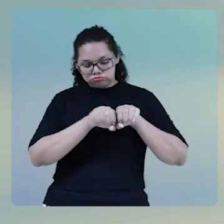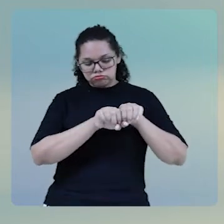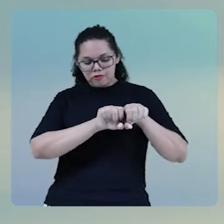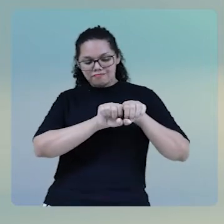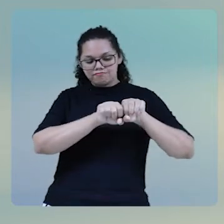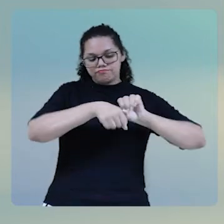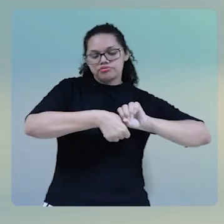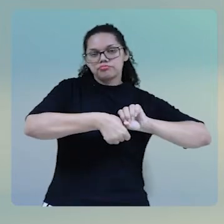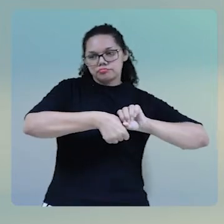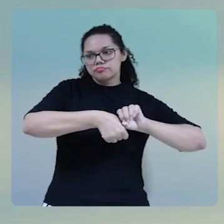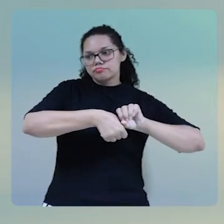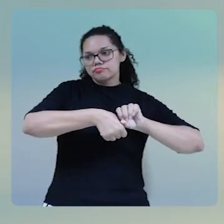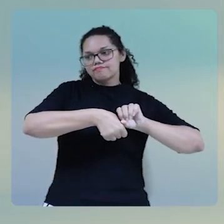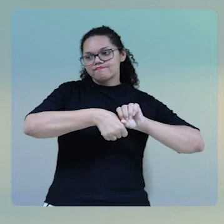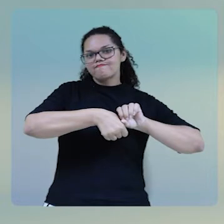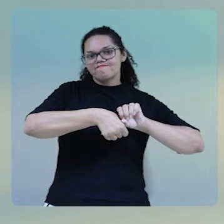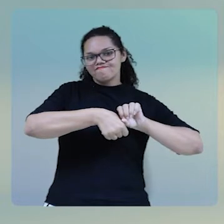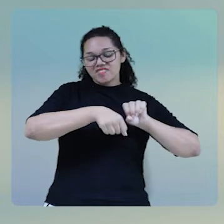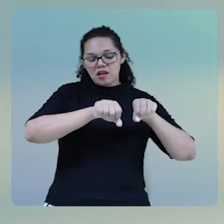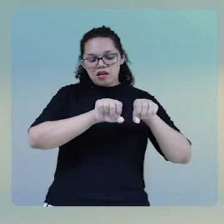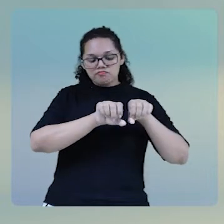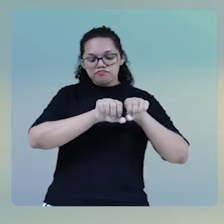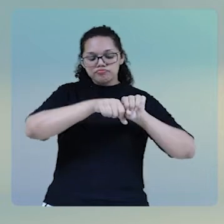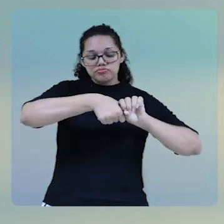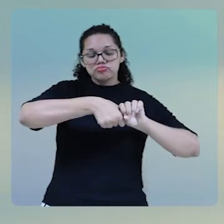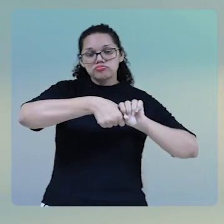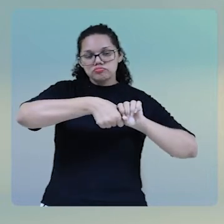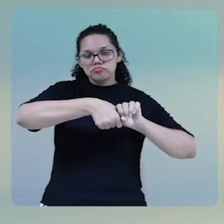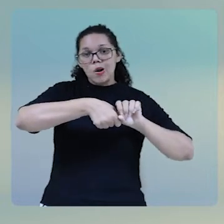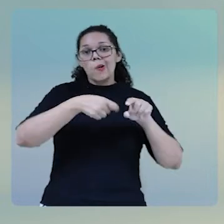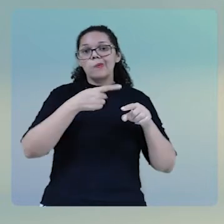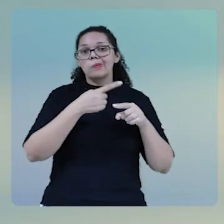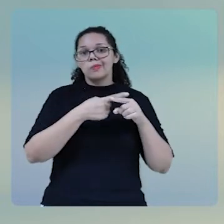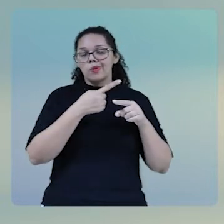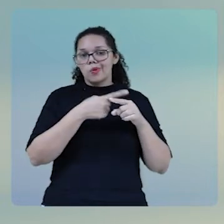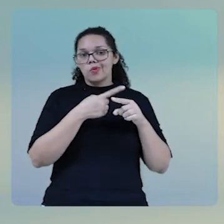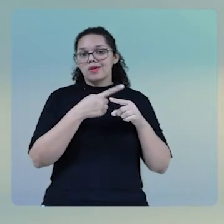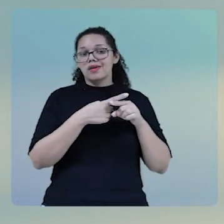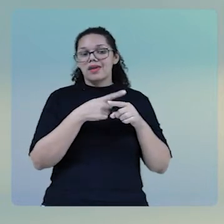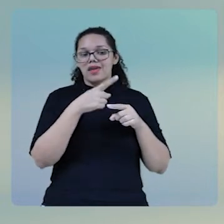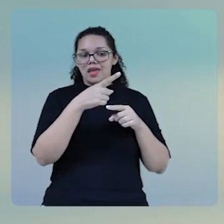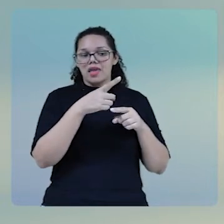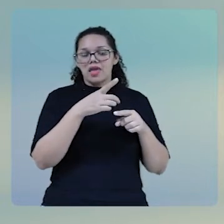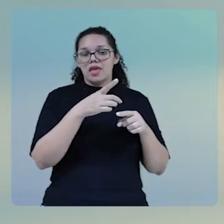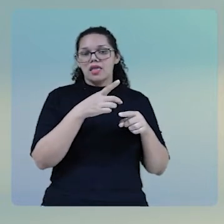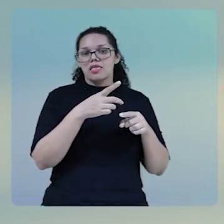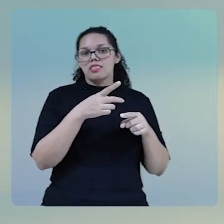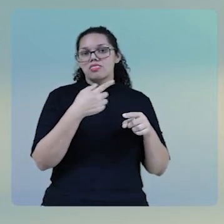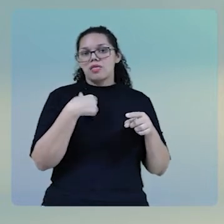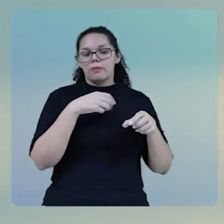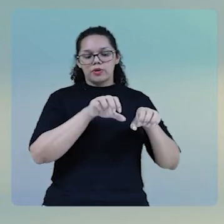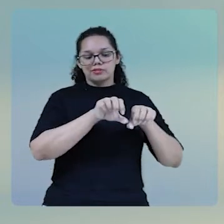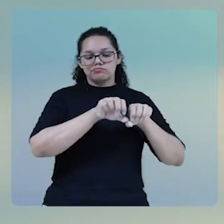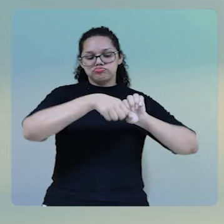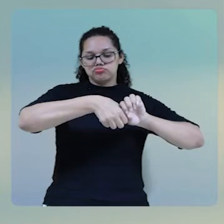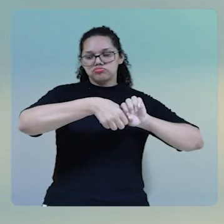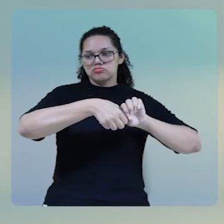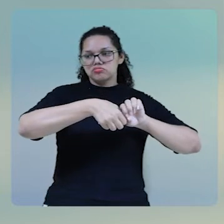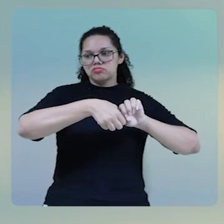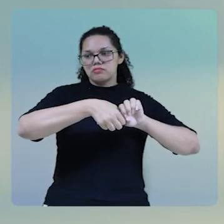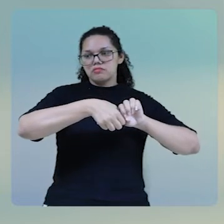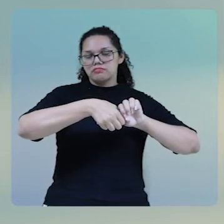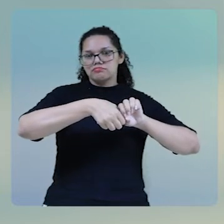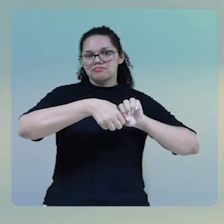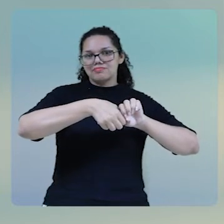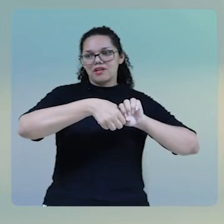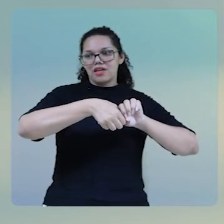travado. Tá? Ele vai travar, porque ele comenta que o travamento danifica, né? O que danifica esses brinquedos é o